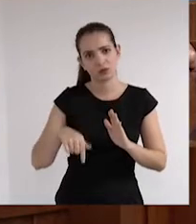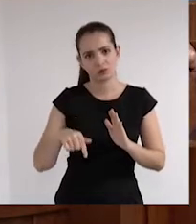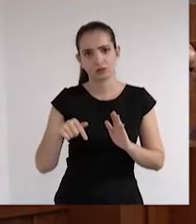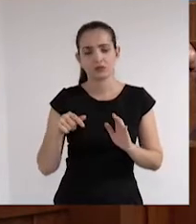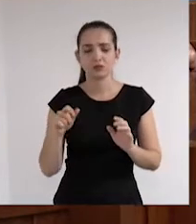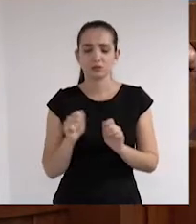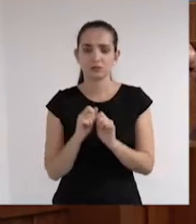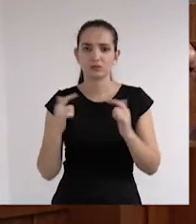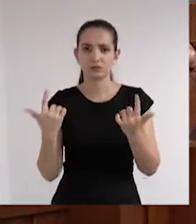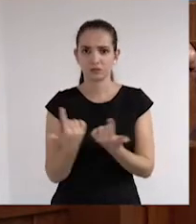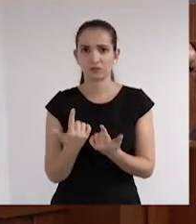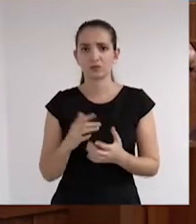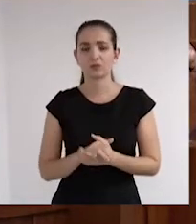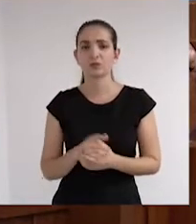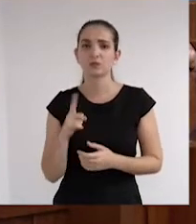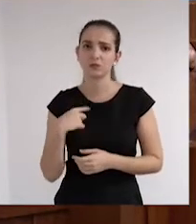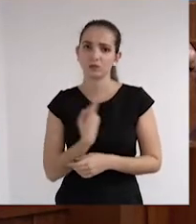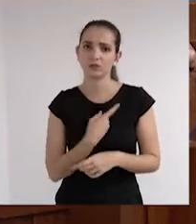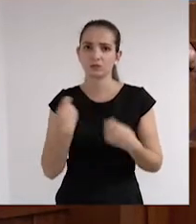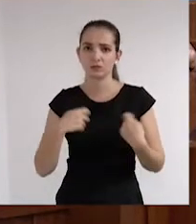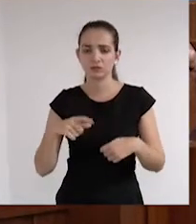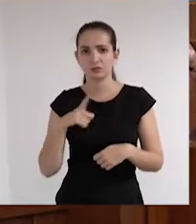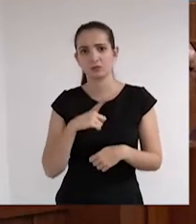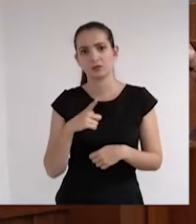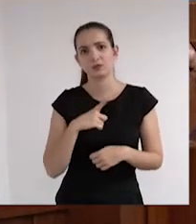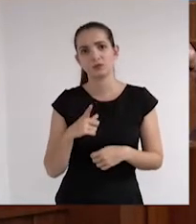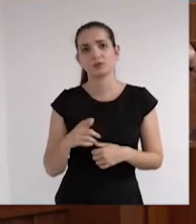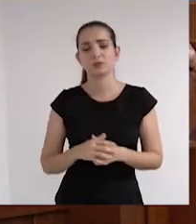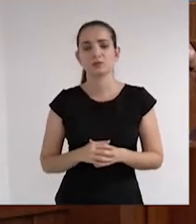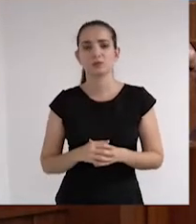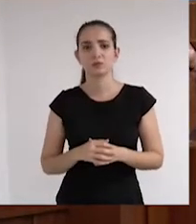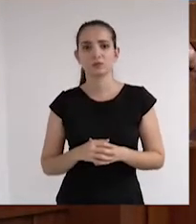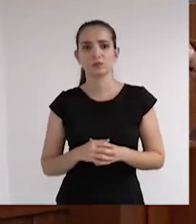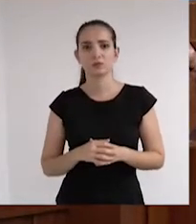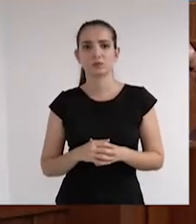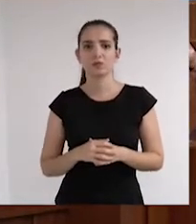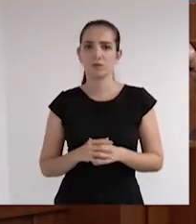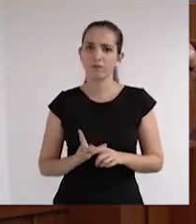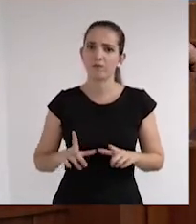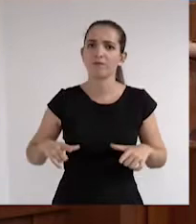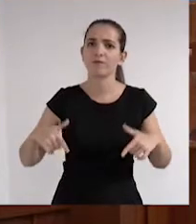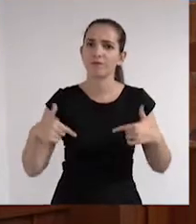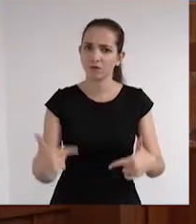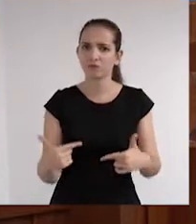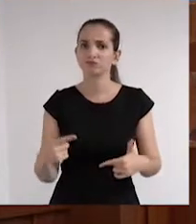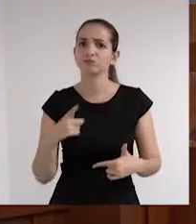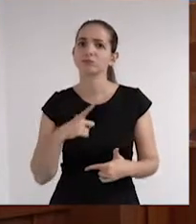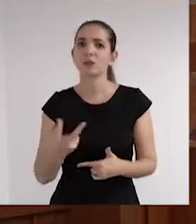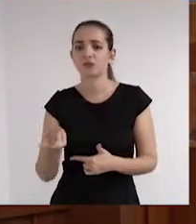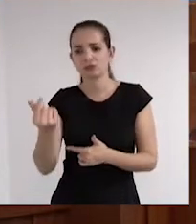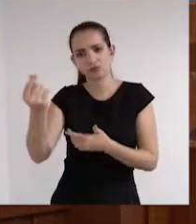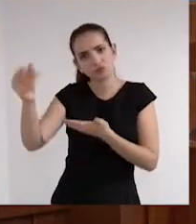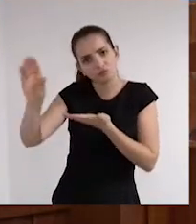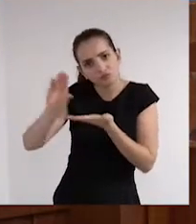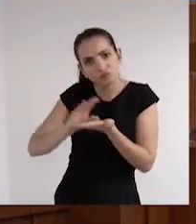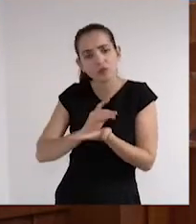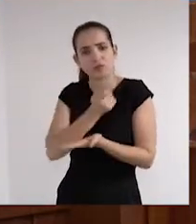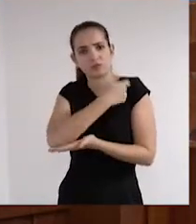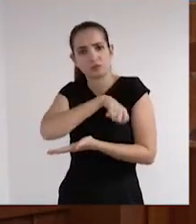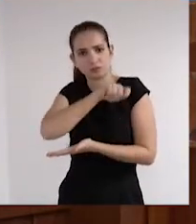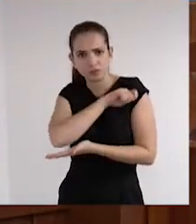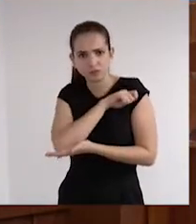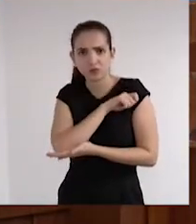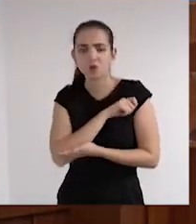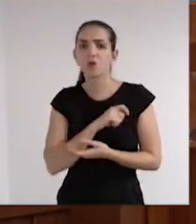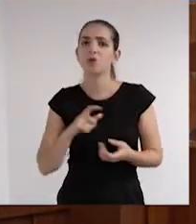casa, nós temos que ter uma máquina que arrecada e que fiscaliza azeitada,